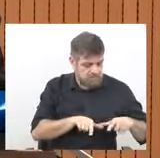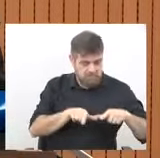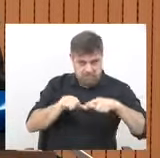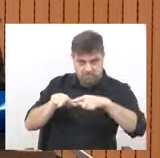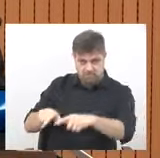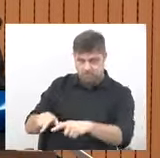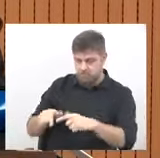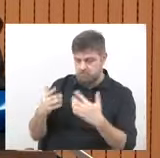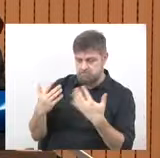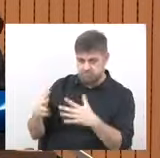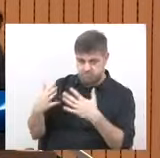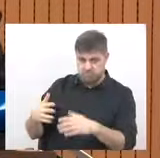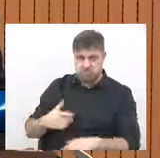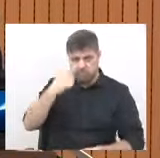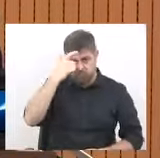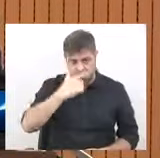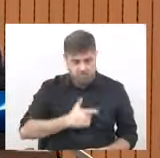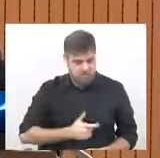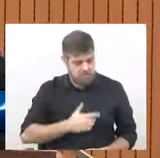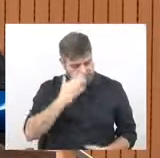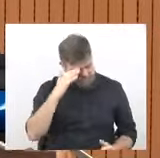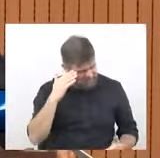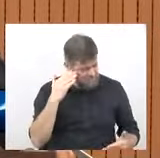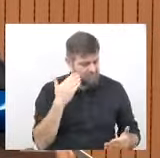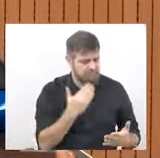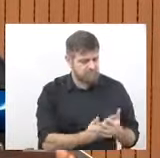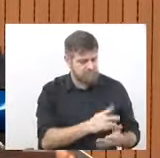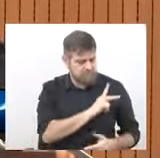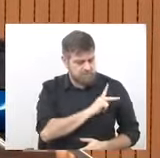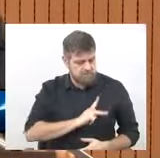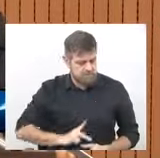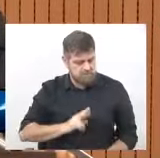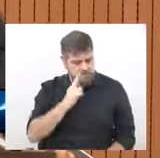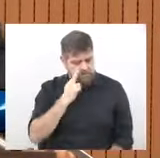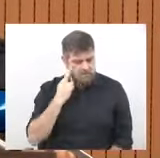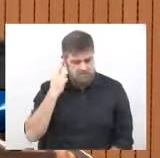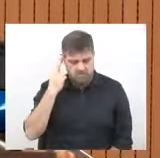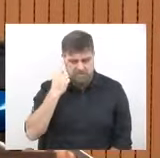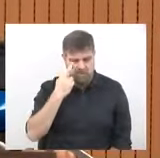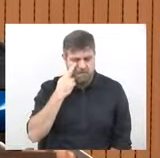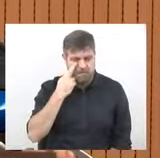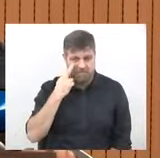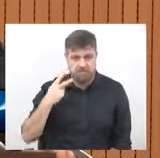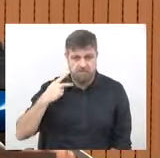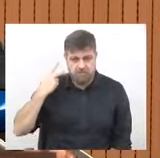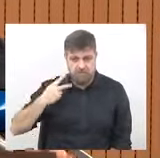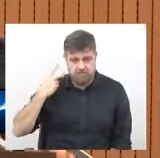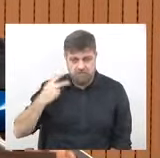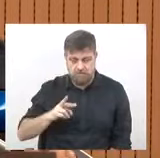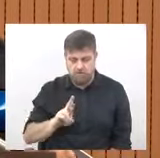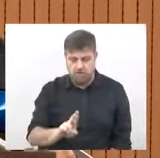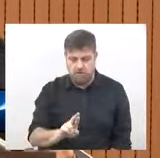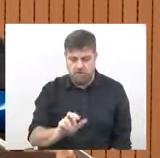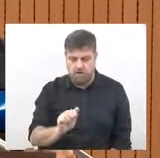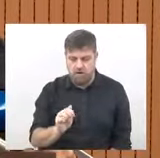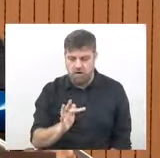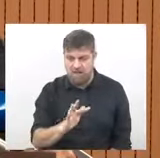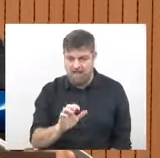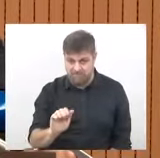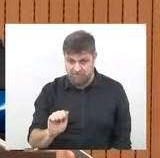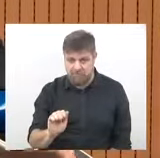consecutivo. Agradeço a confiança, especialmente do presidente dessa casa, o vereador Rafa Zimbaldi,